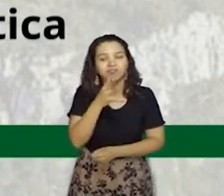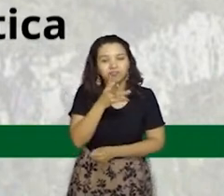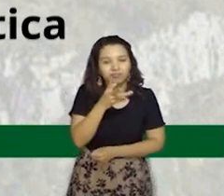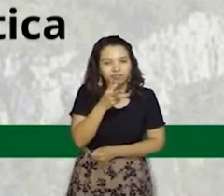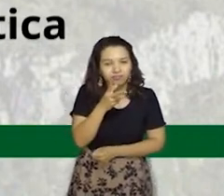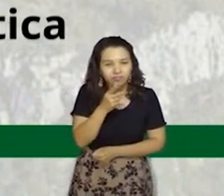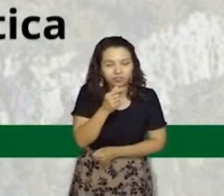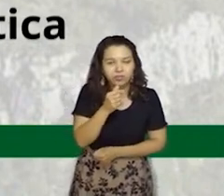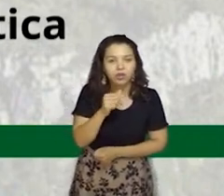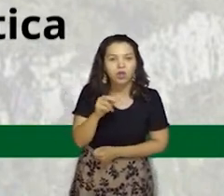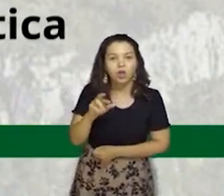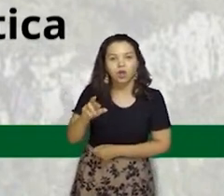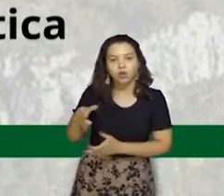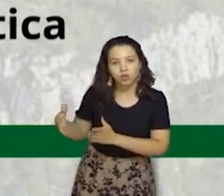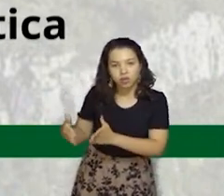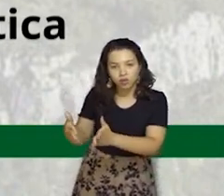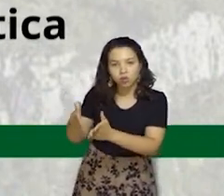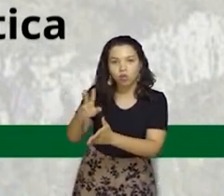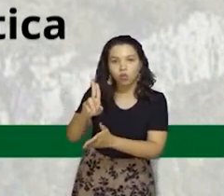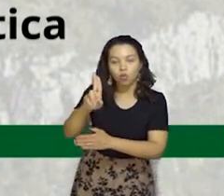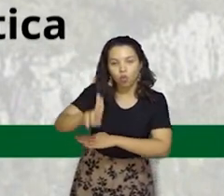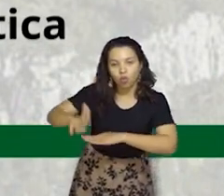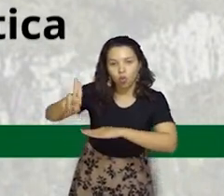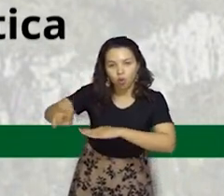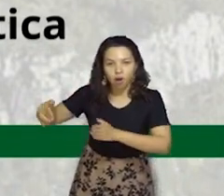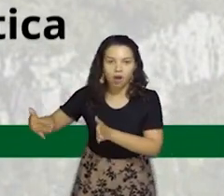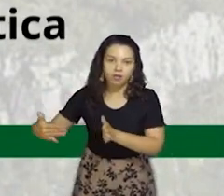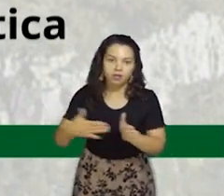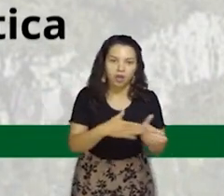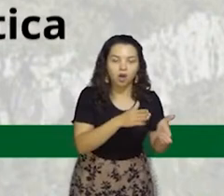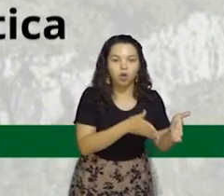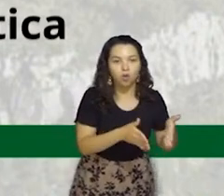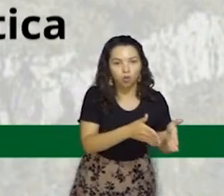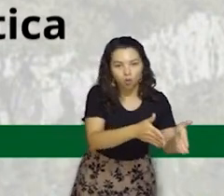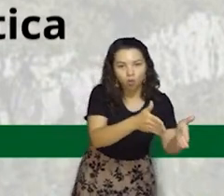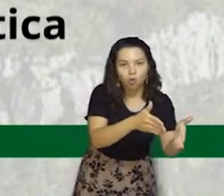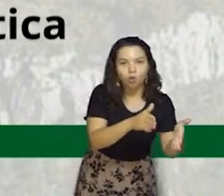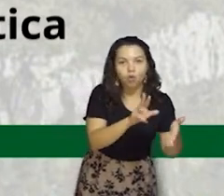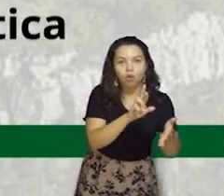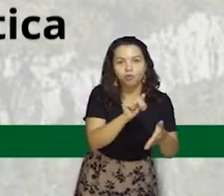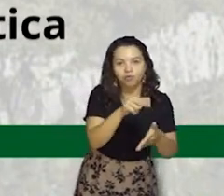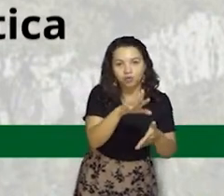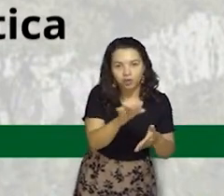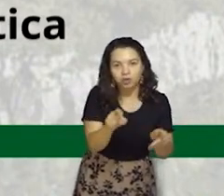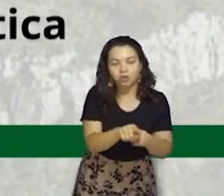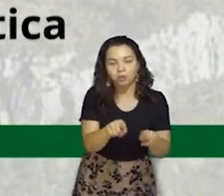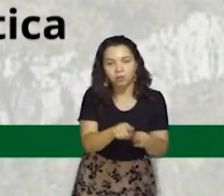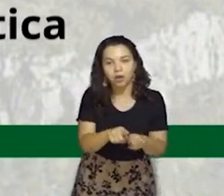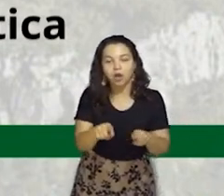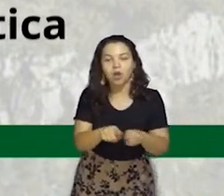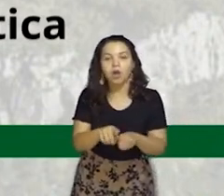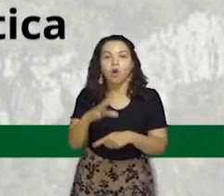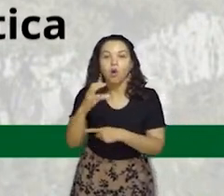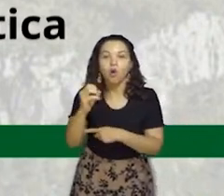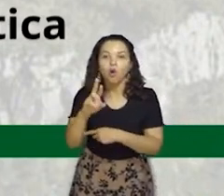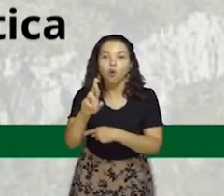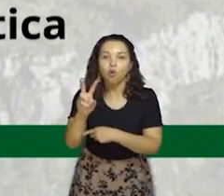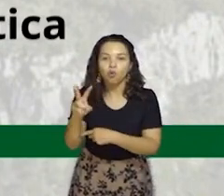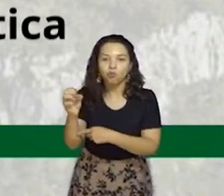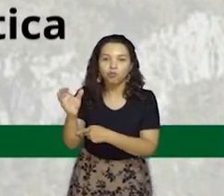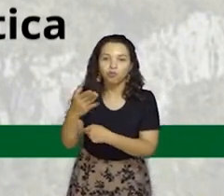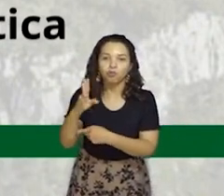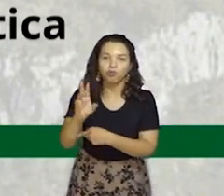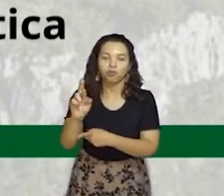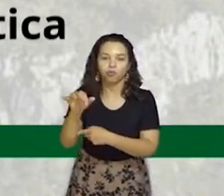de Rio Urubici a Rio Rufino e Urubici a o Corvo Branco a Grão-Pará, né? Urubici a Grão-Pará, que